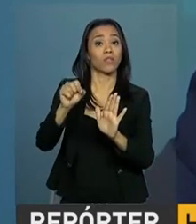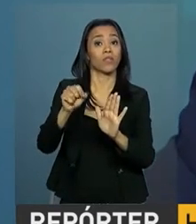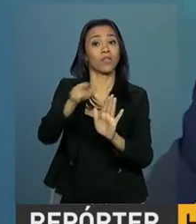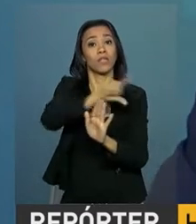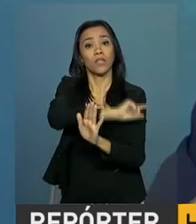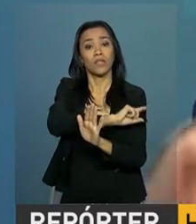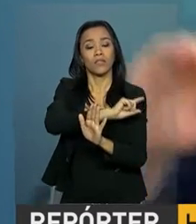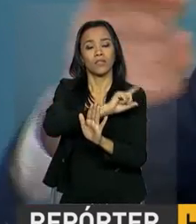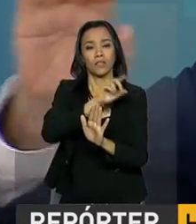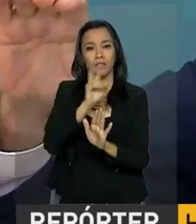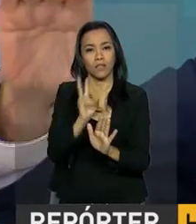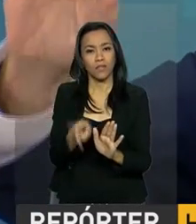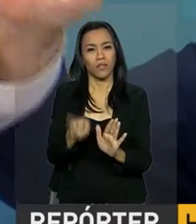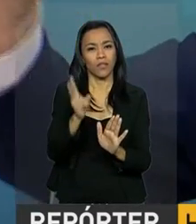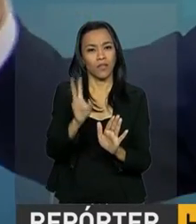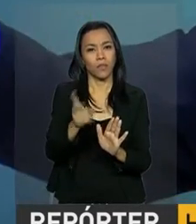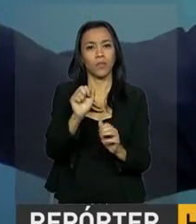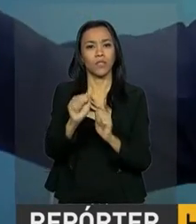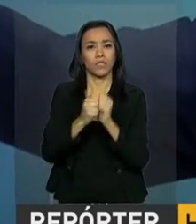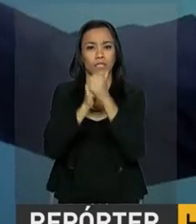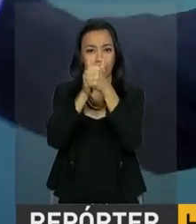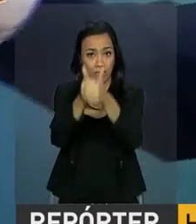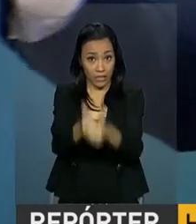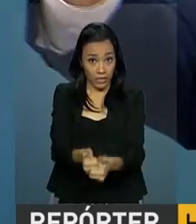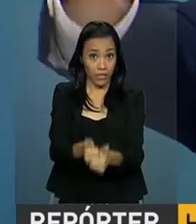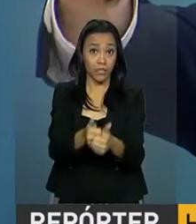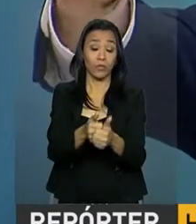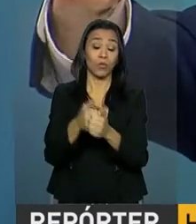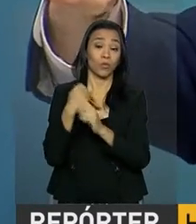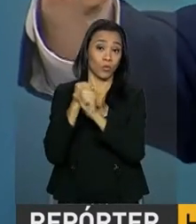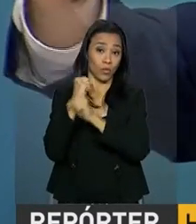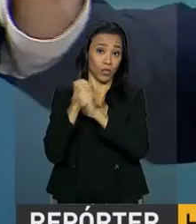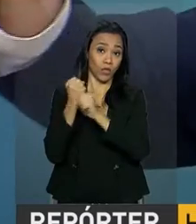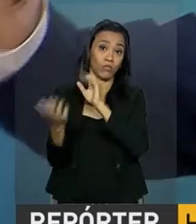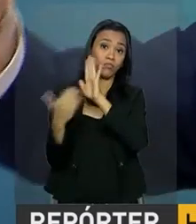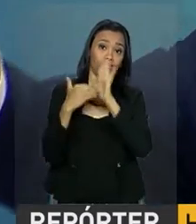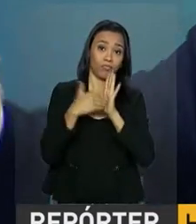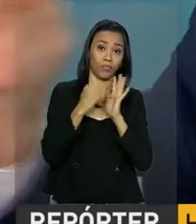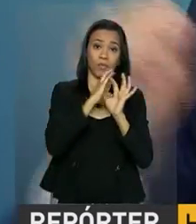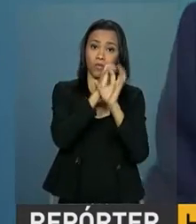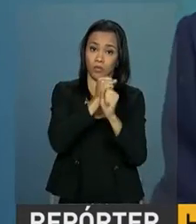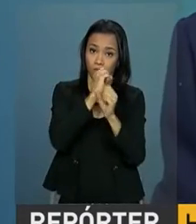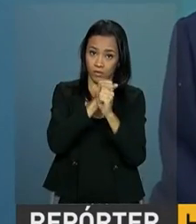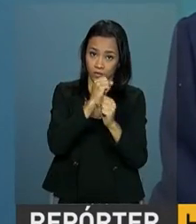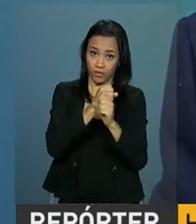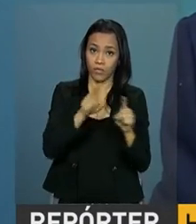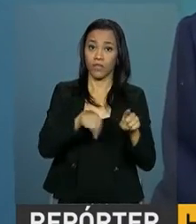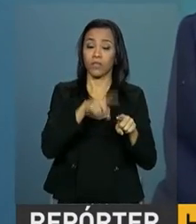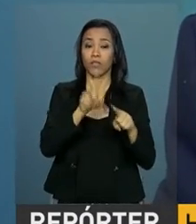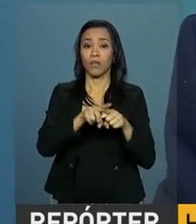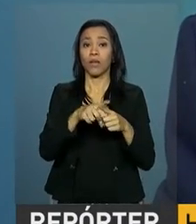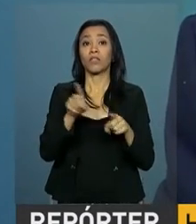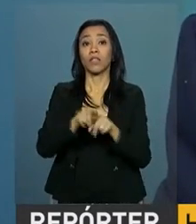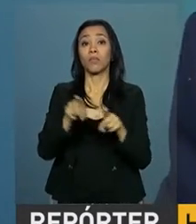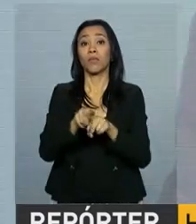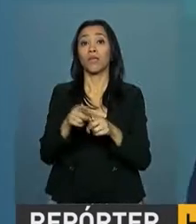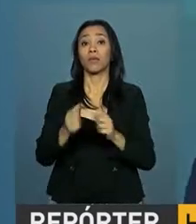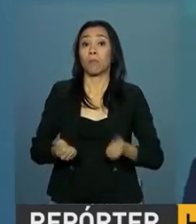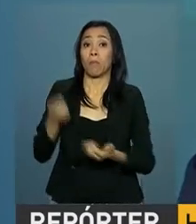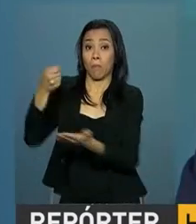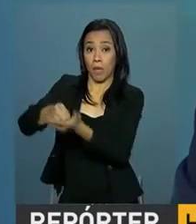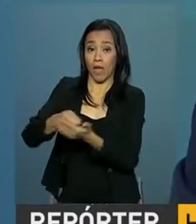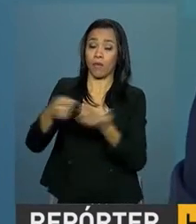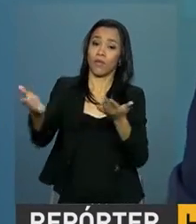seguindo se as tendências dos últimos anos para a receita é para a despesa